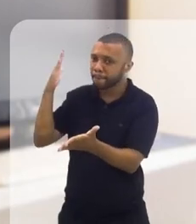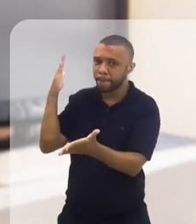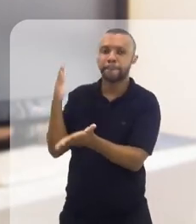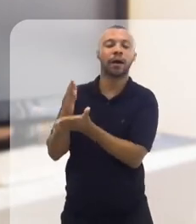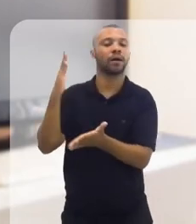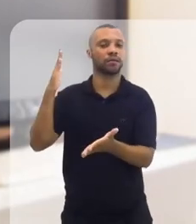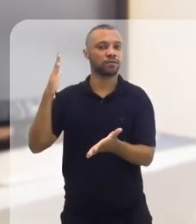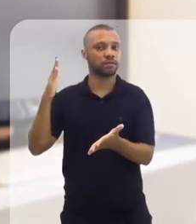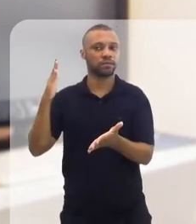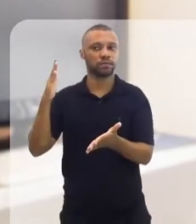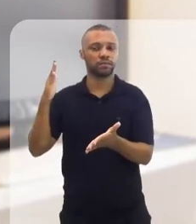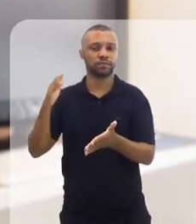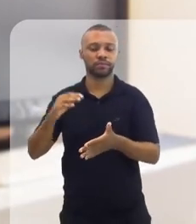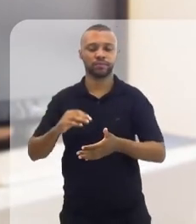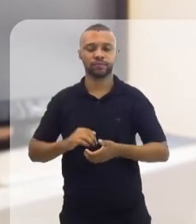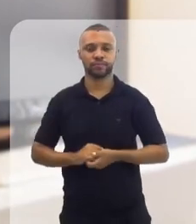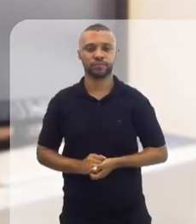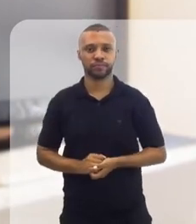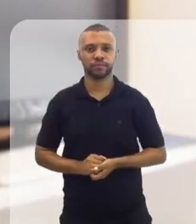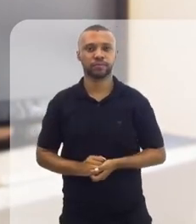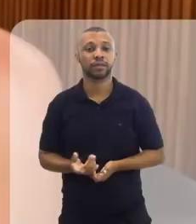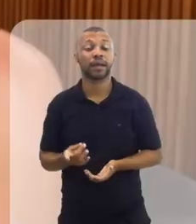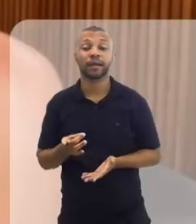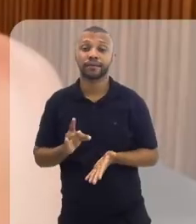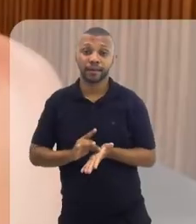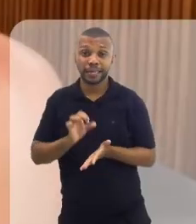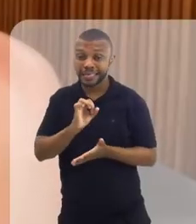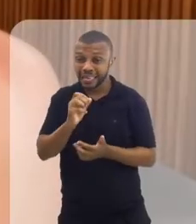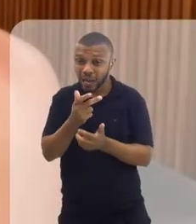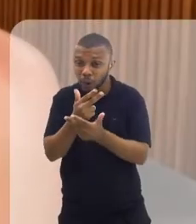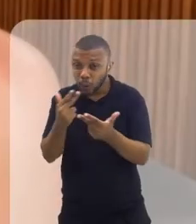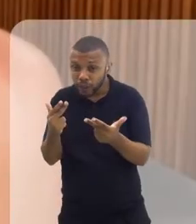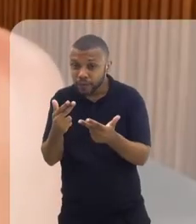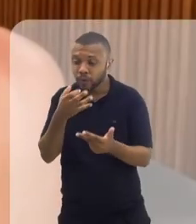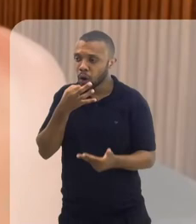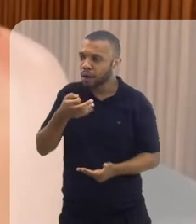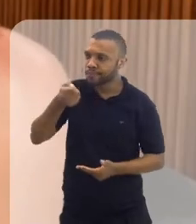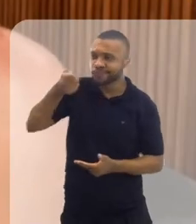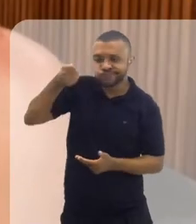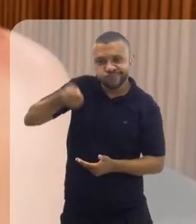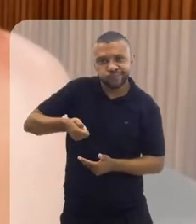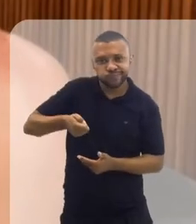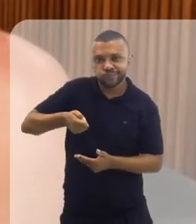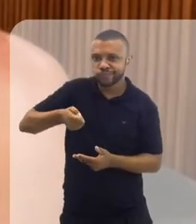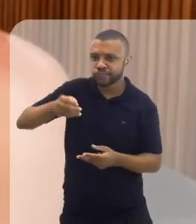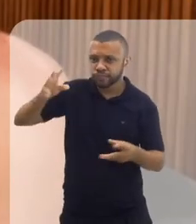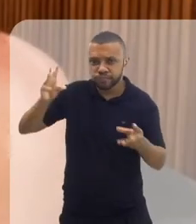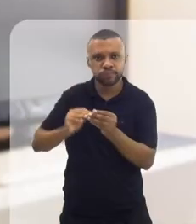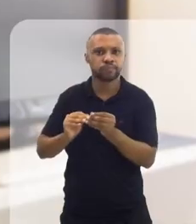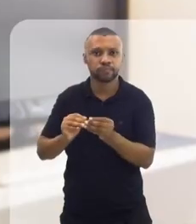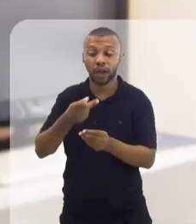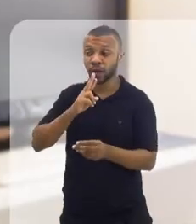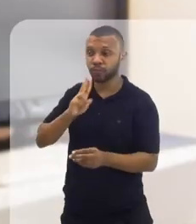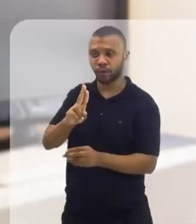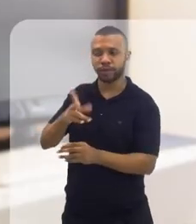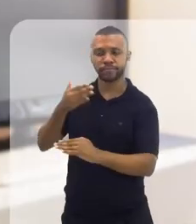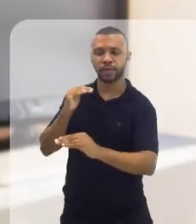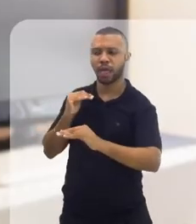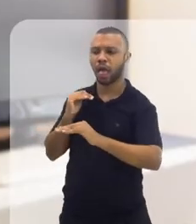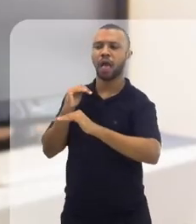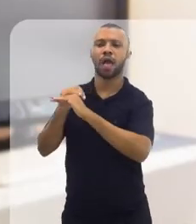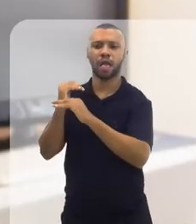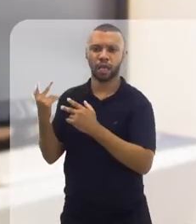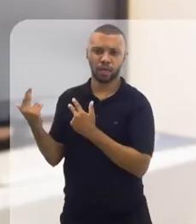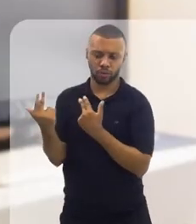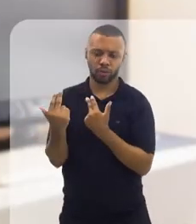alguma coisa, tentar ter uma postura e realmente. E quando a coisa for incisiva, aí a resposta tem